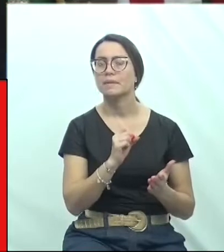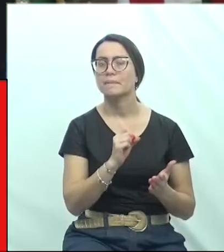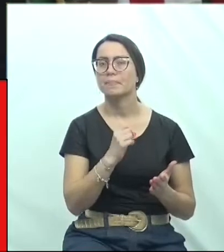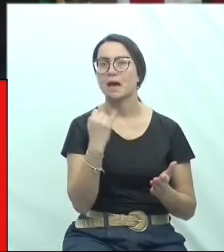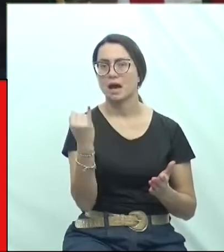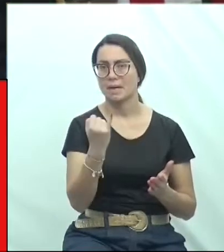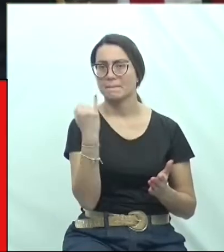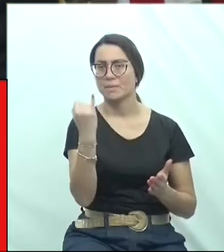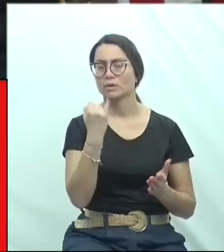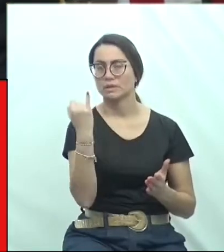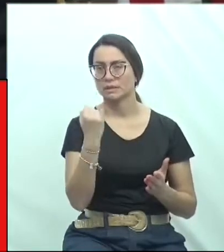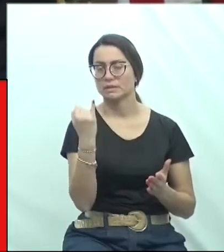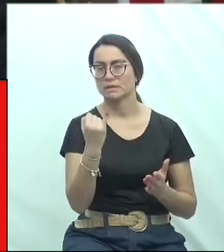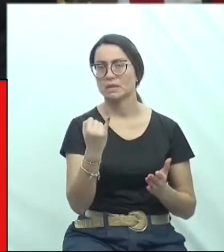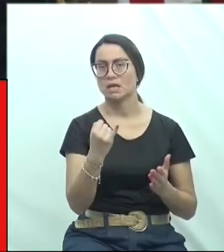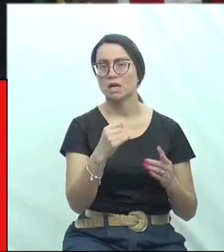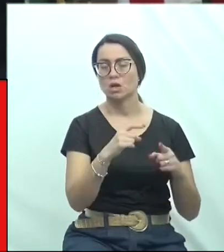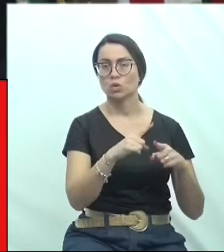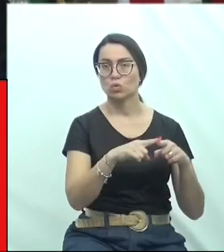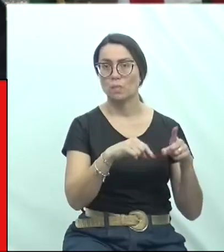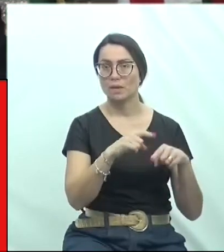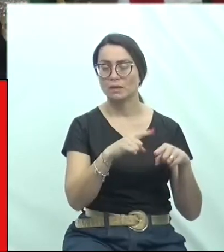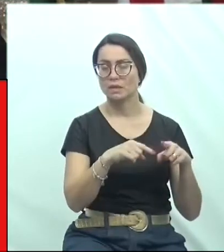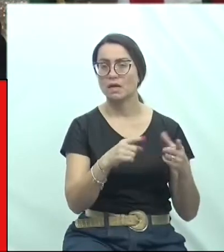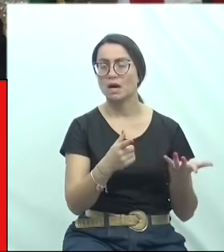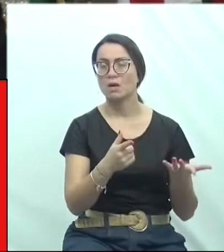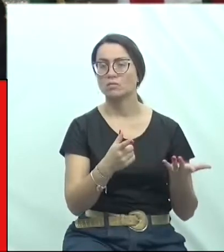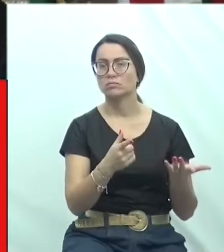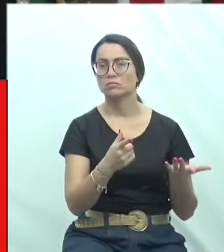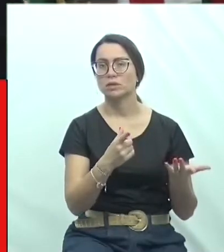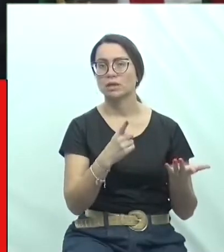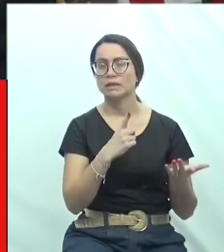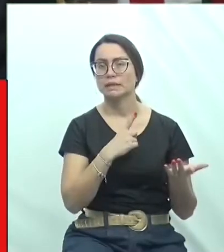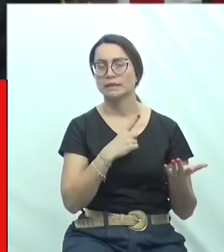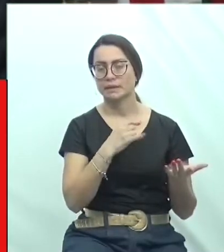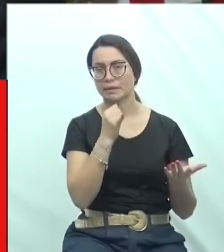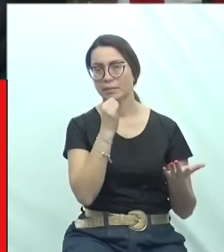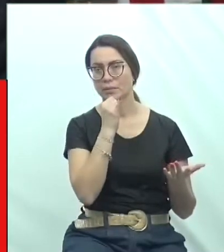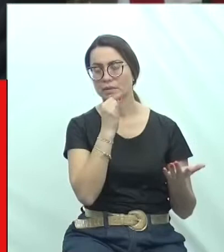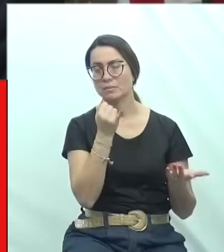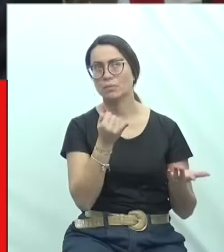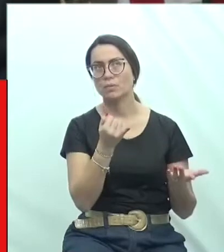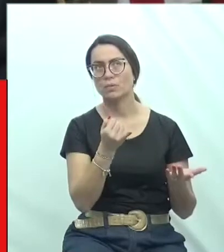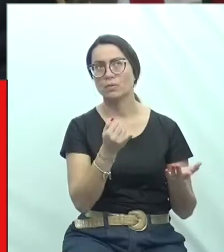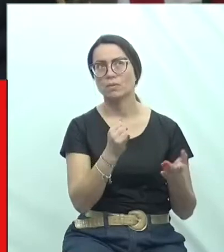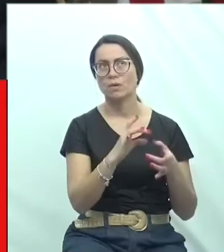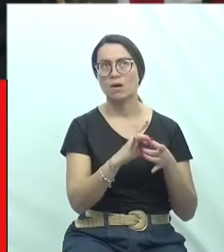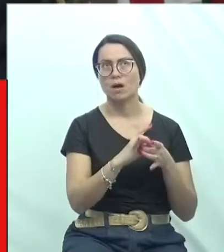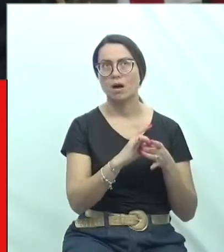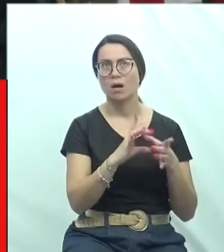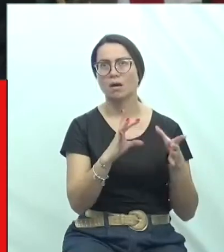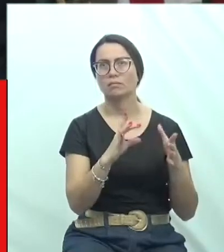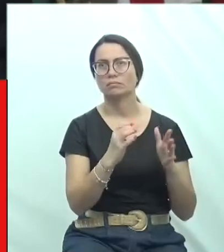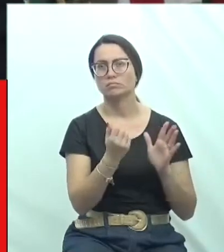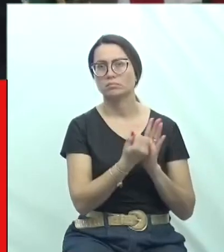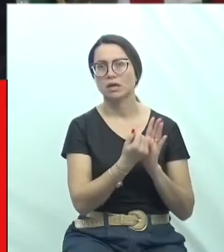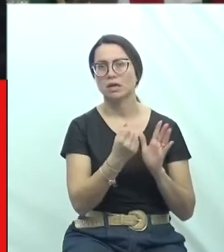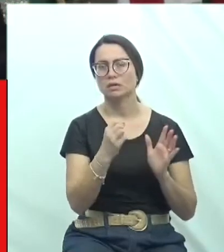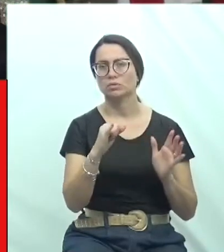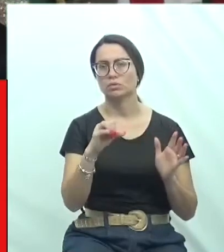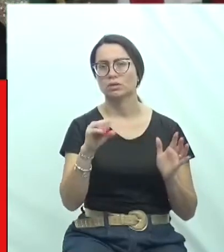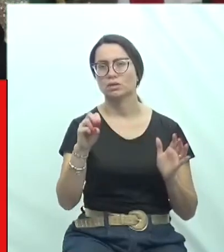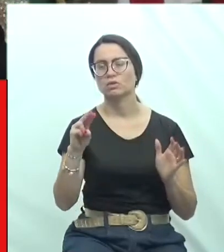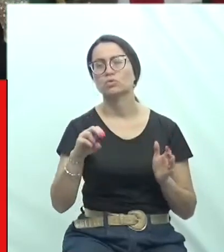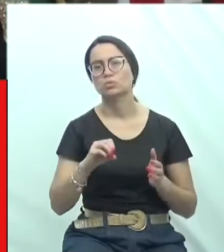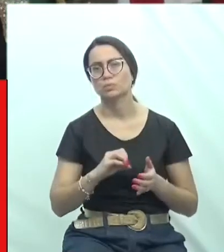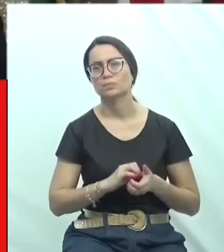questão de responsabilidade. Então, a questão de responsabilidade. Volto a afirmar, eu sou um dos maiores críticos de uma série, principalmente pelo preço que a gente paga